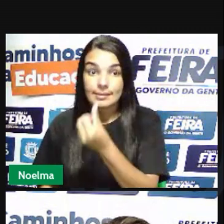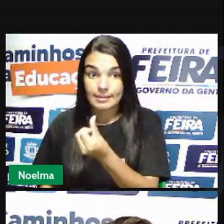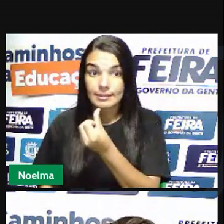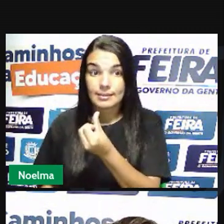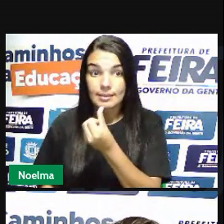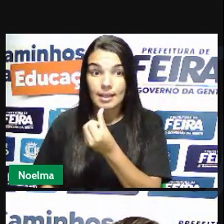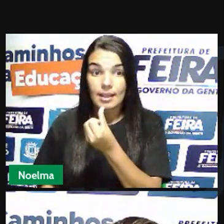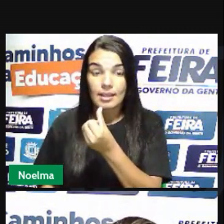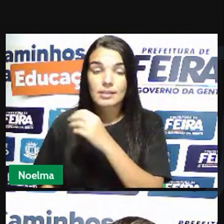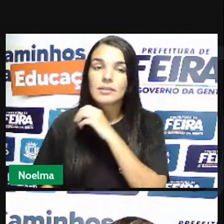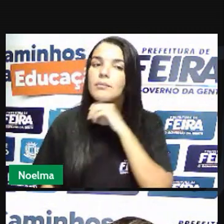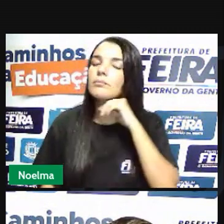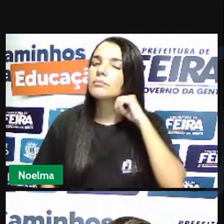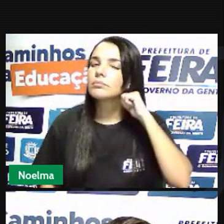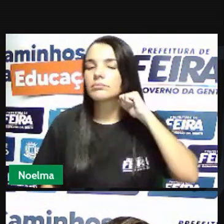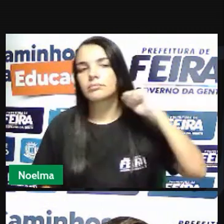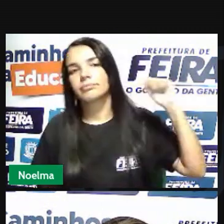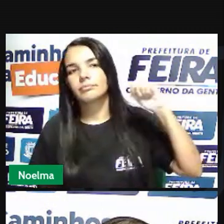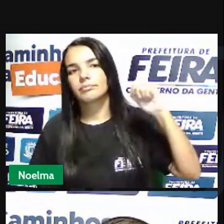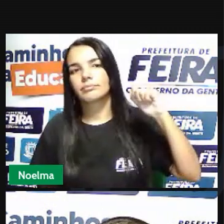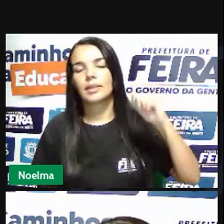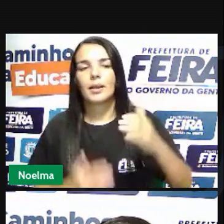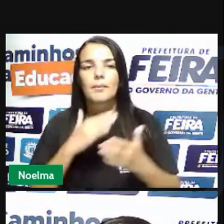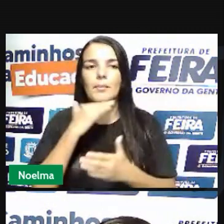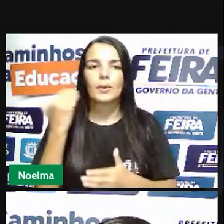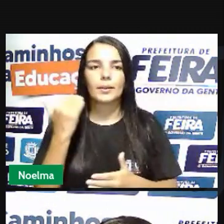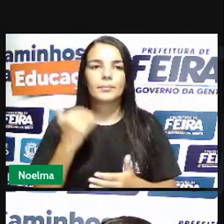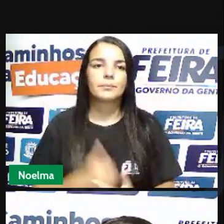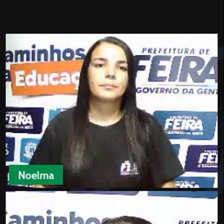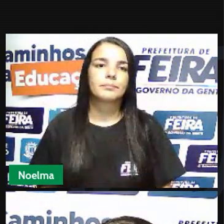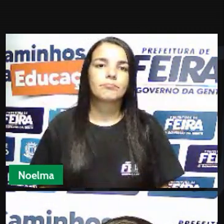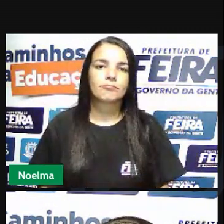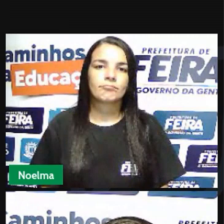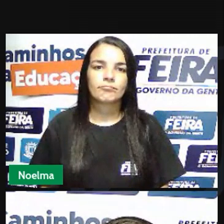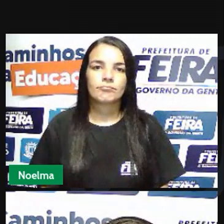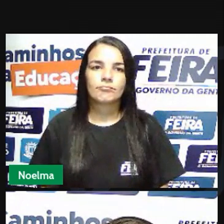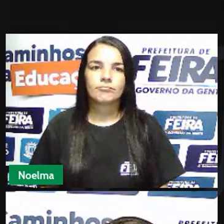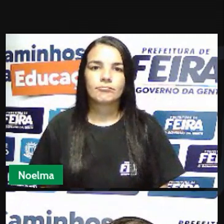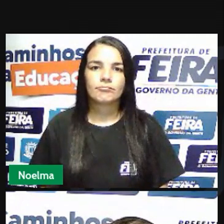presas, que foram condenadas à morte.